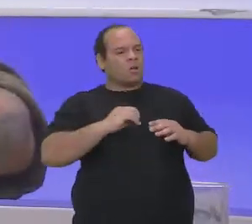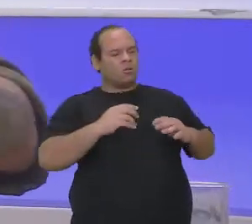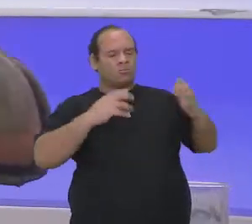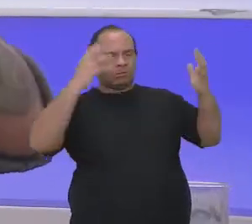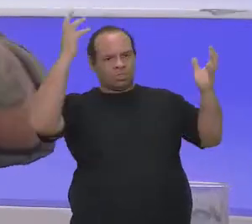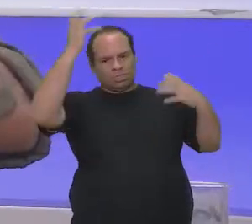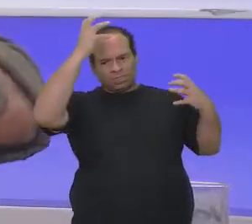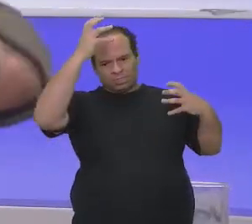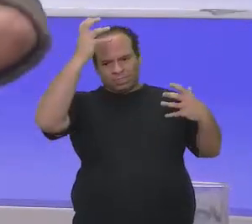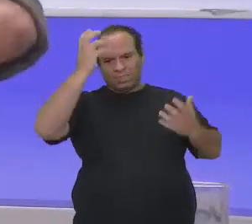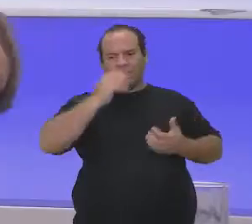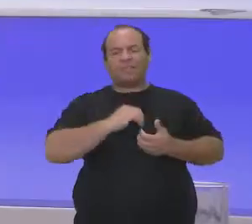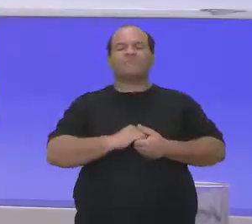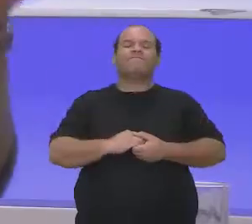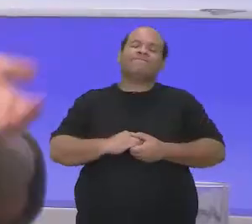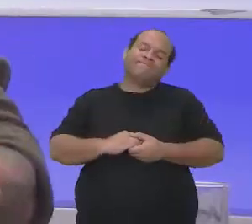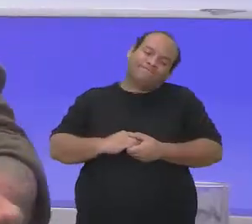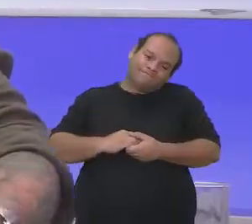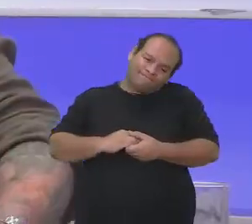ligados, né, de forma